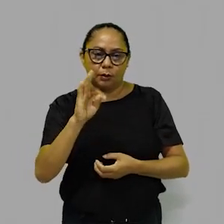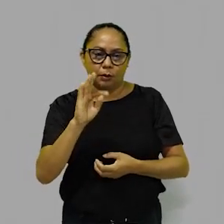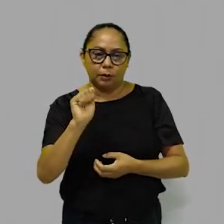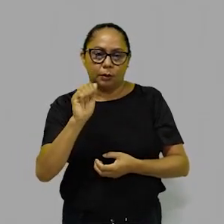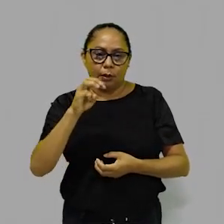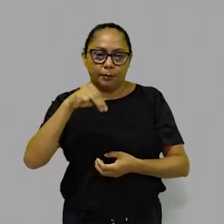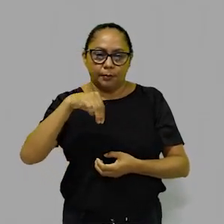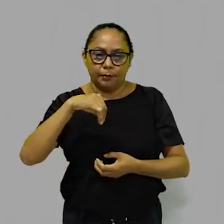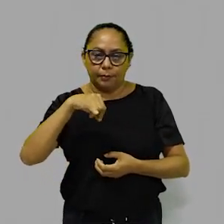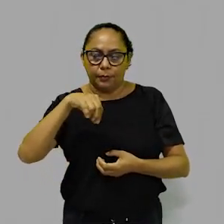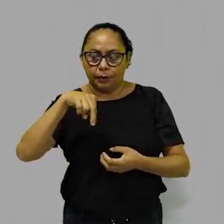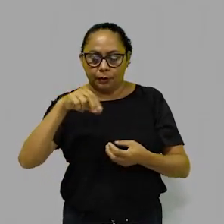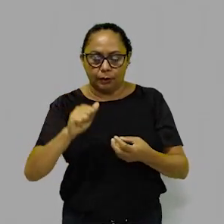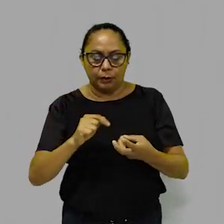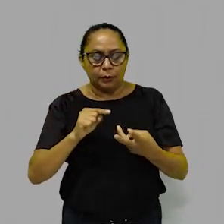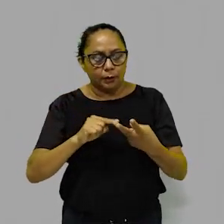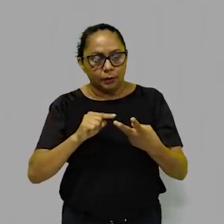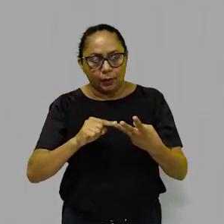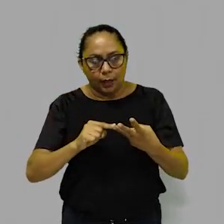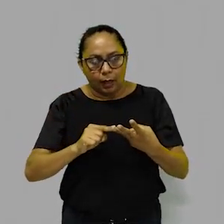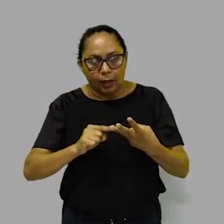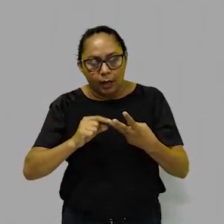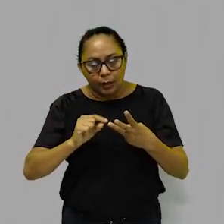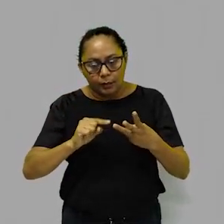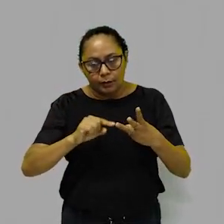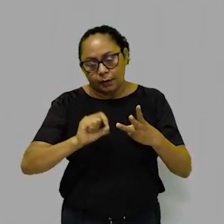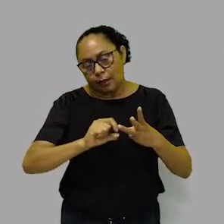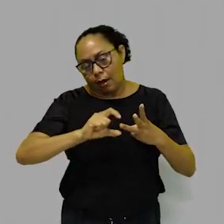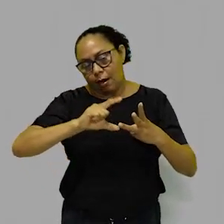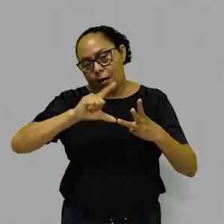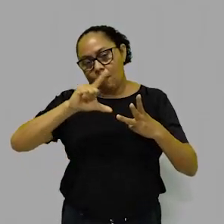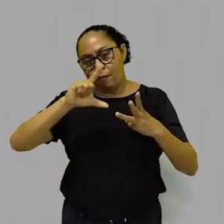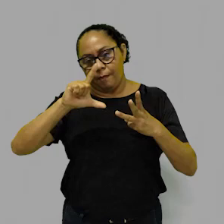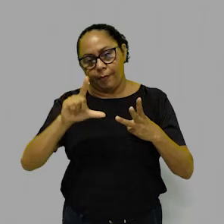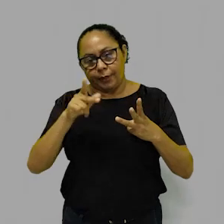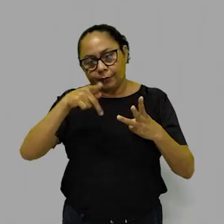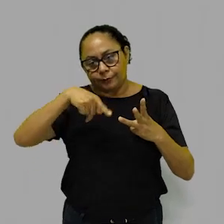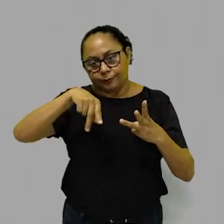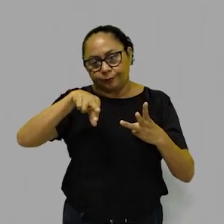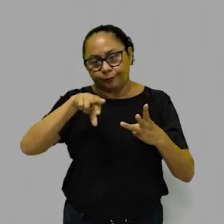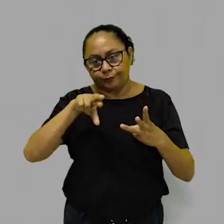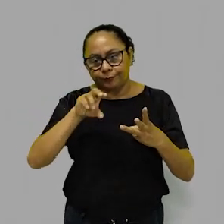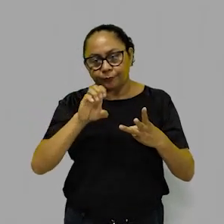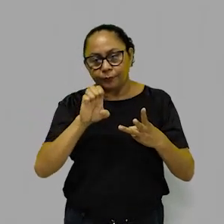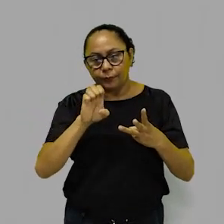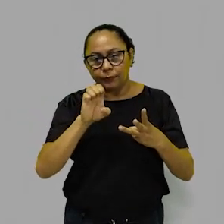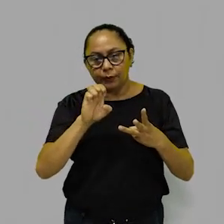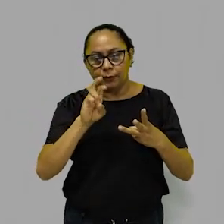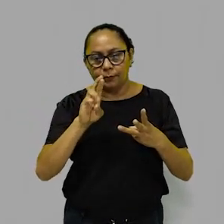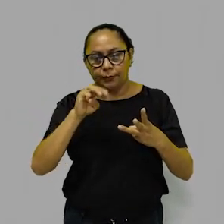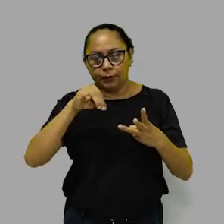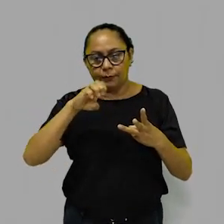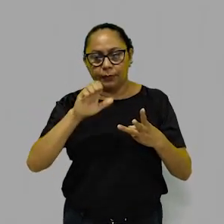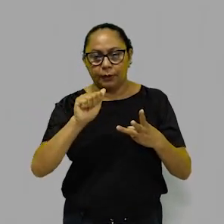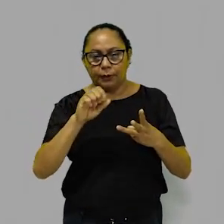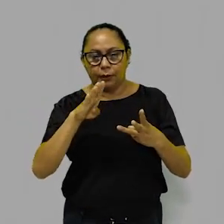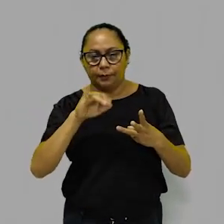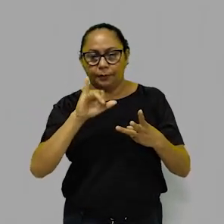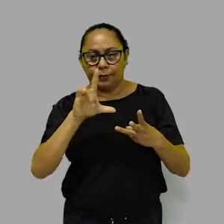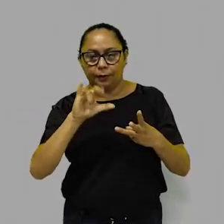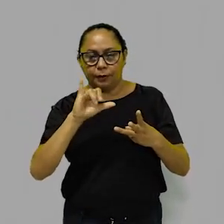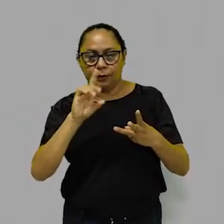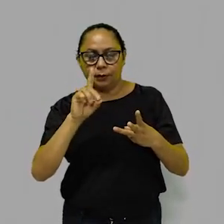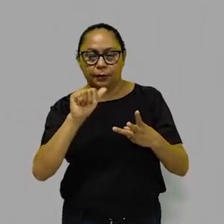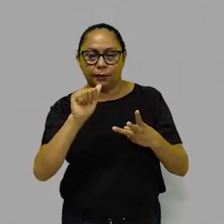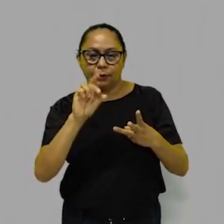os vasos sanguíneos aumentem a sua permeabilidade, e isso permite com que as células que estão no interior do